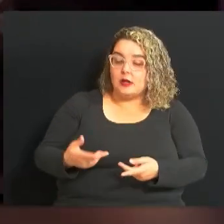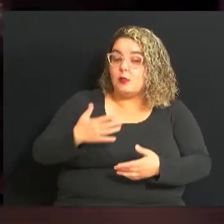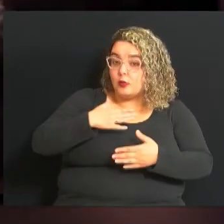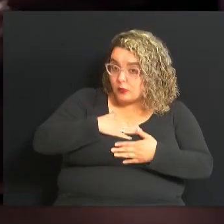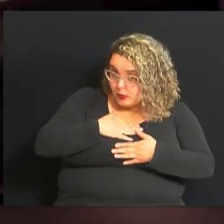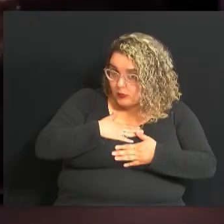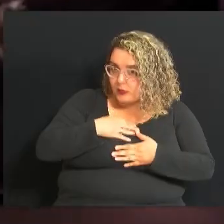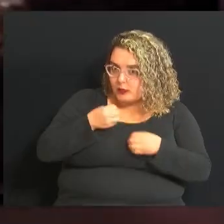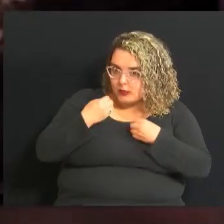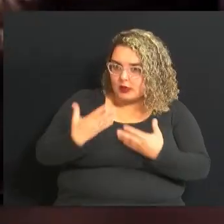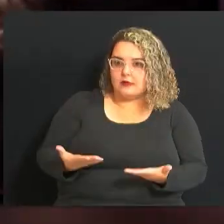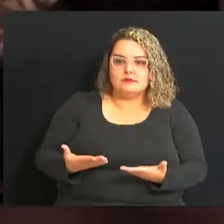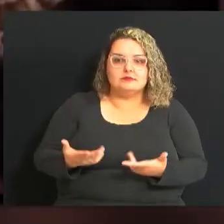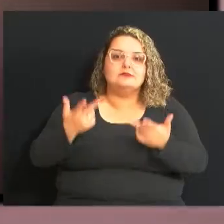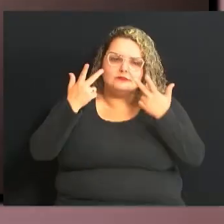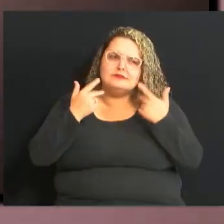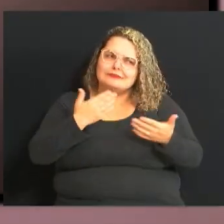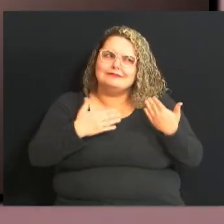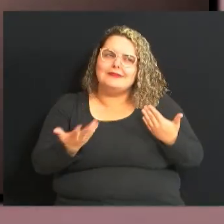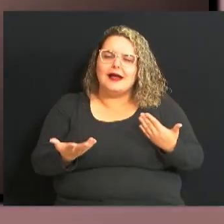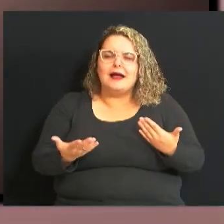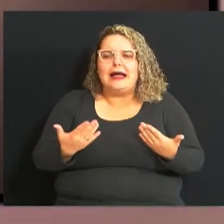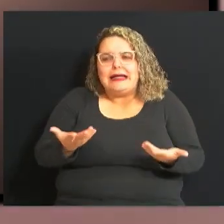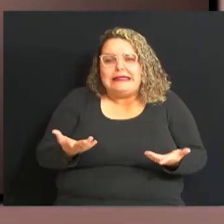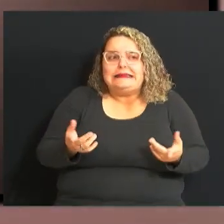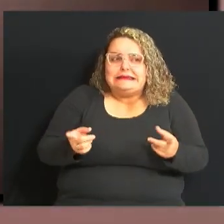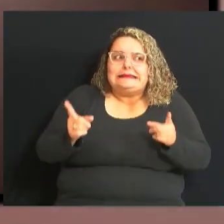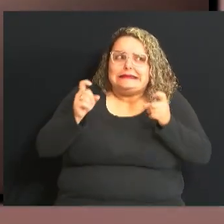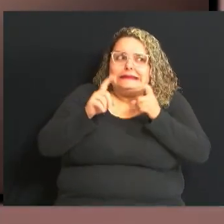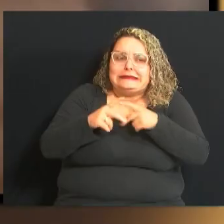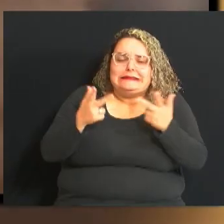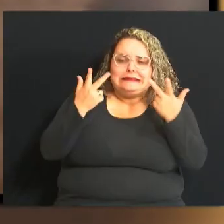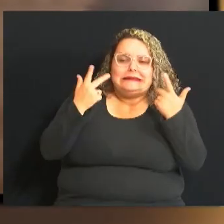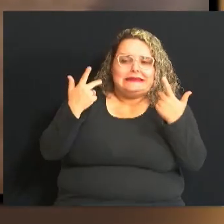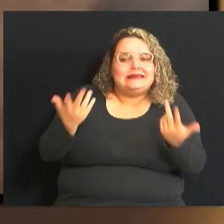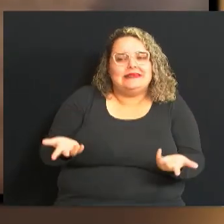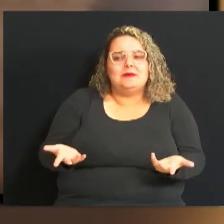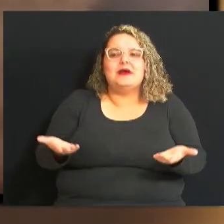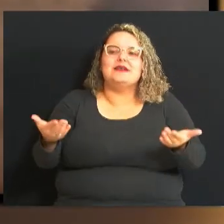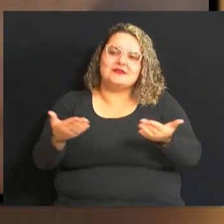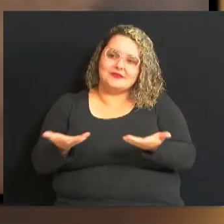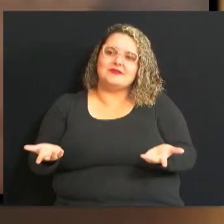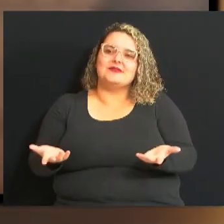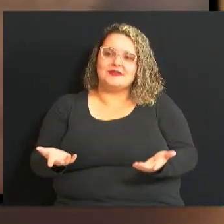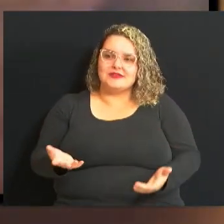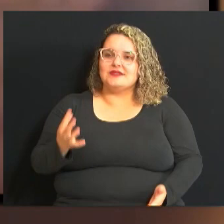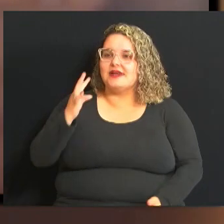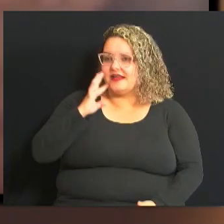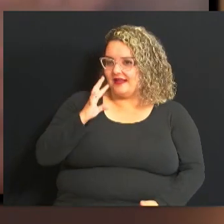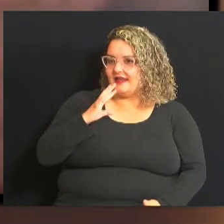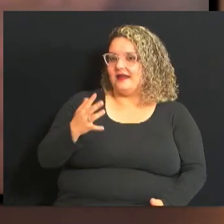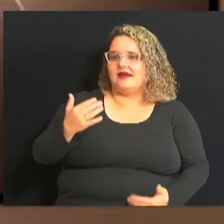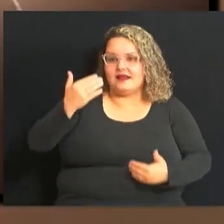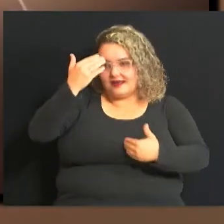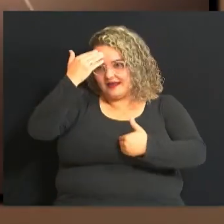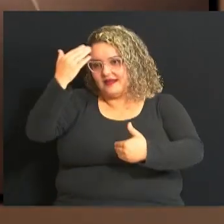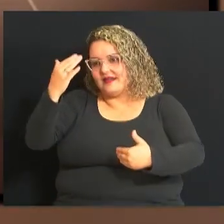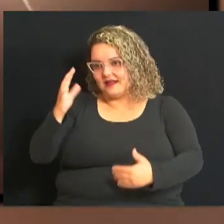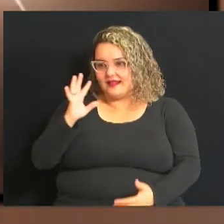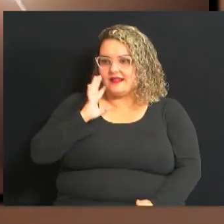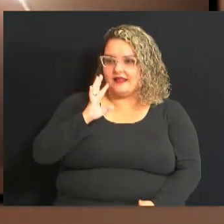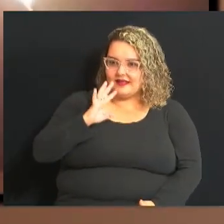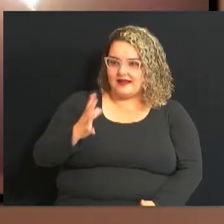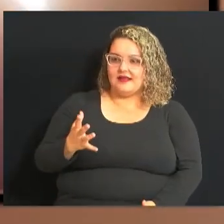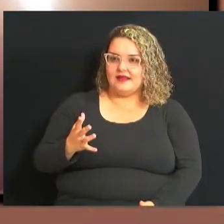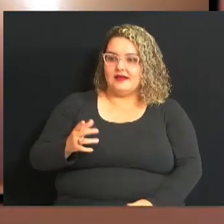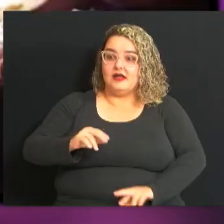de boa, lá atrás também, mas lá atrás era tudo mais natural. Mas hoje em dia é gratificante, é gostoso. Muita gente